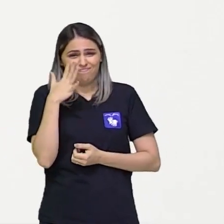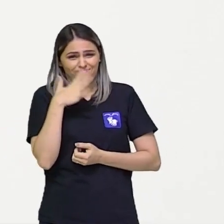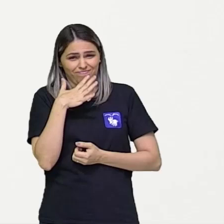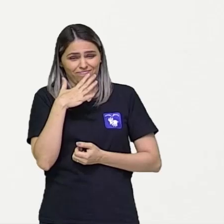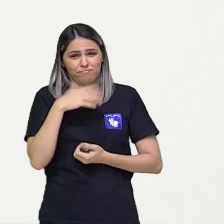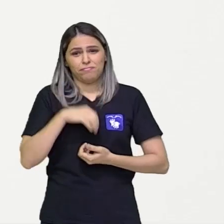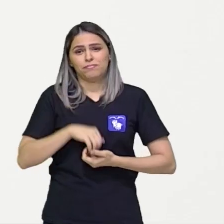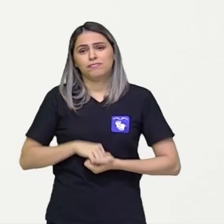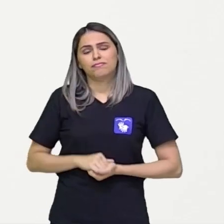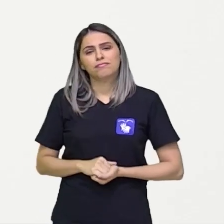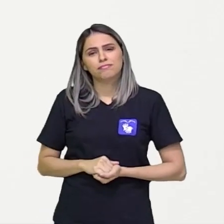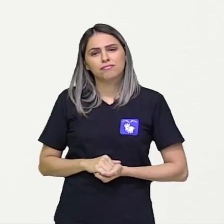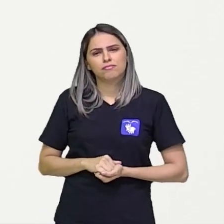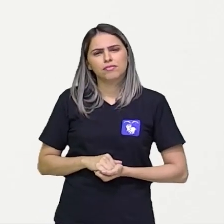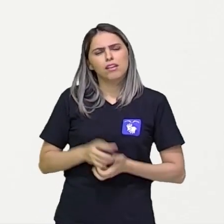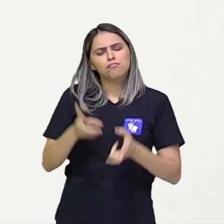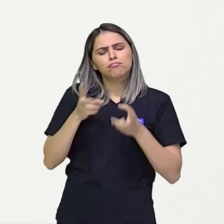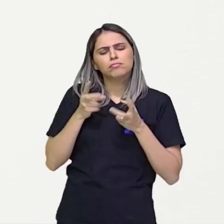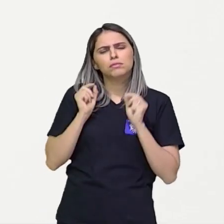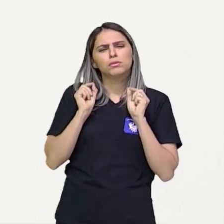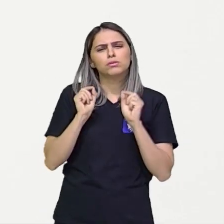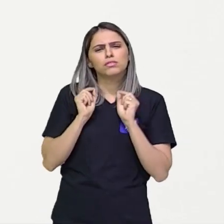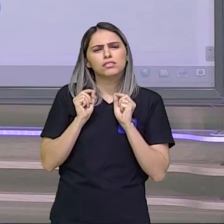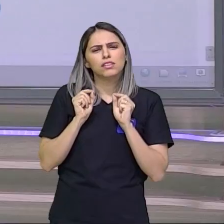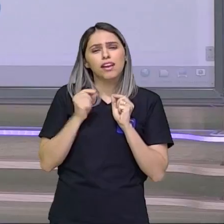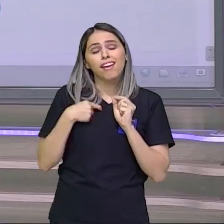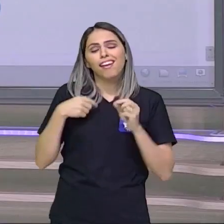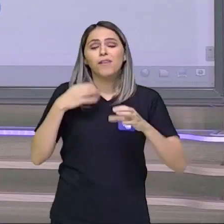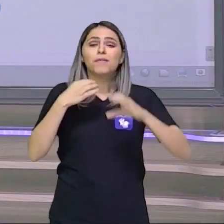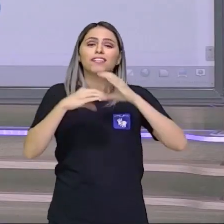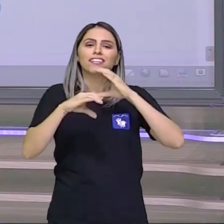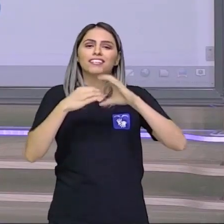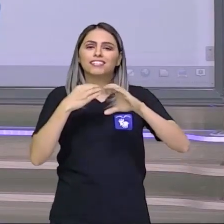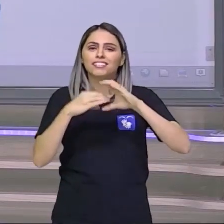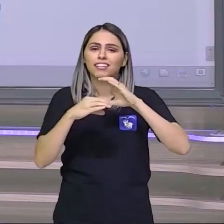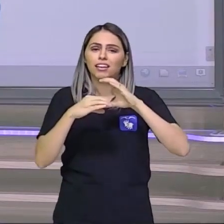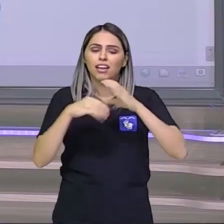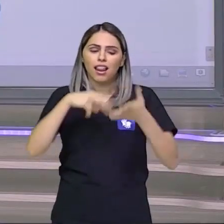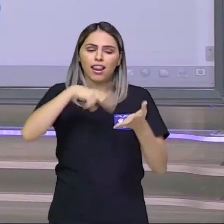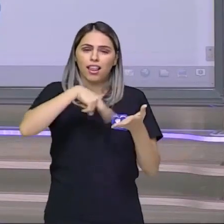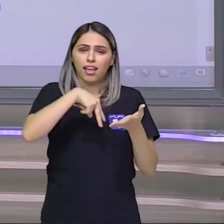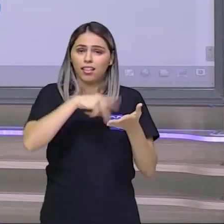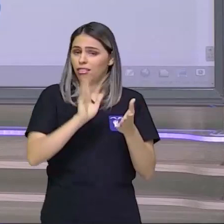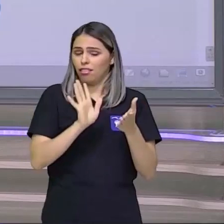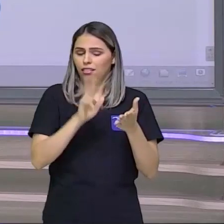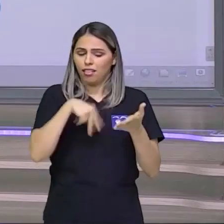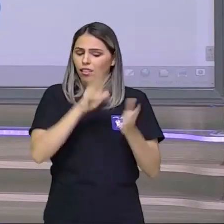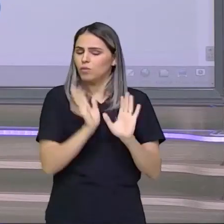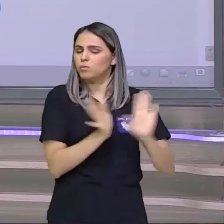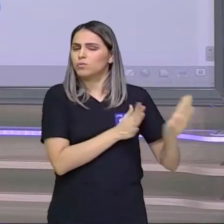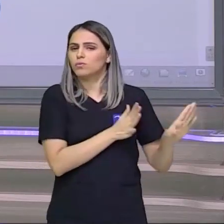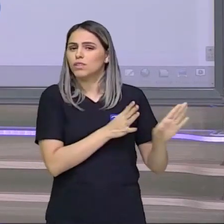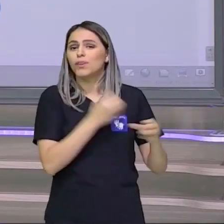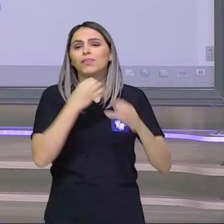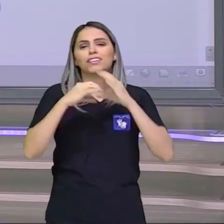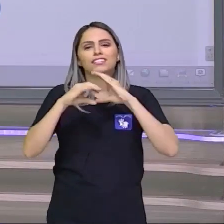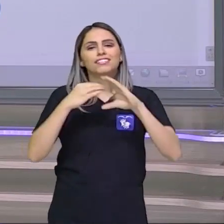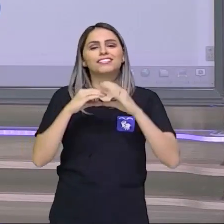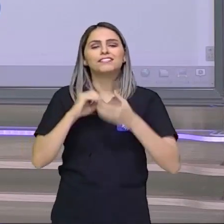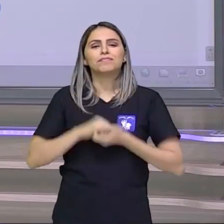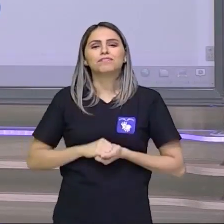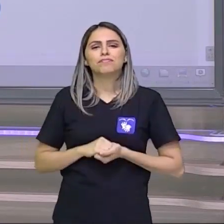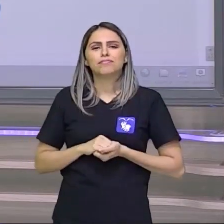que chulé! Vocês perceberam que eu cantei ao invés de ler? Não saiu